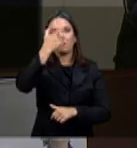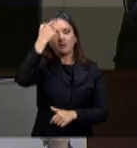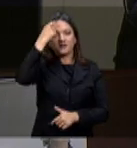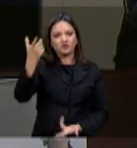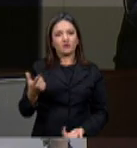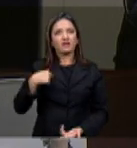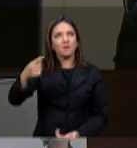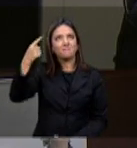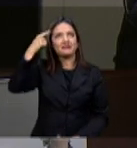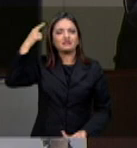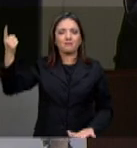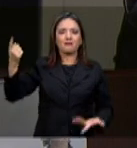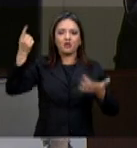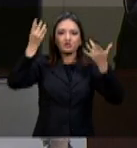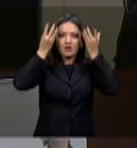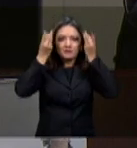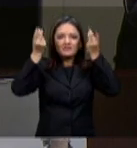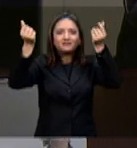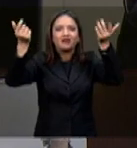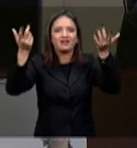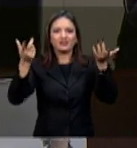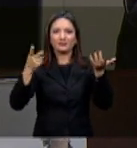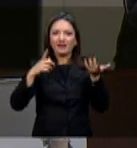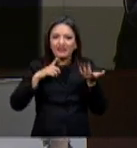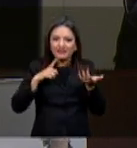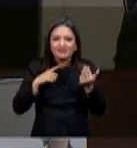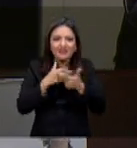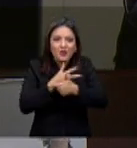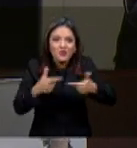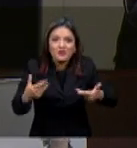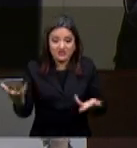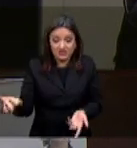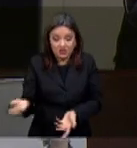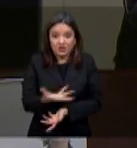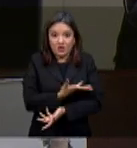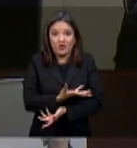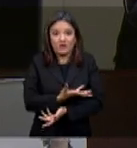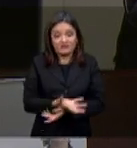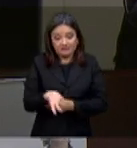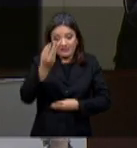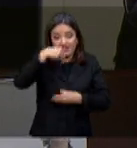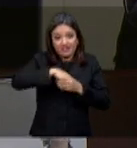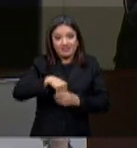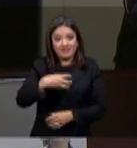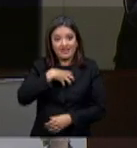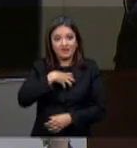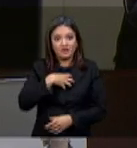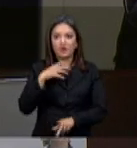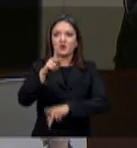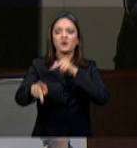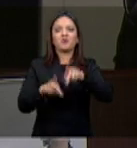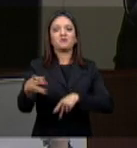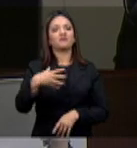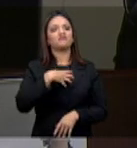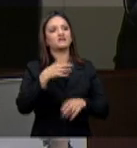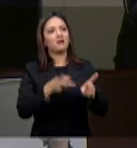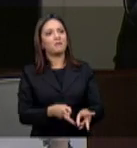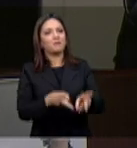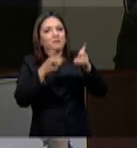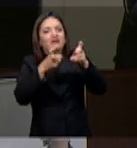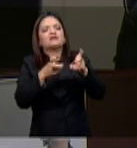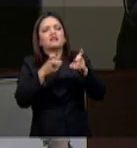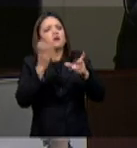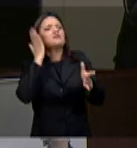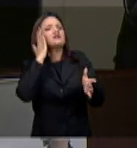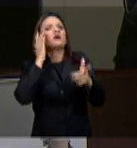pensamento, abstração, repertório. Repertório interno, para que o povo possa se ver e reconhecer onde